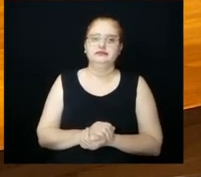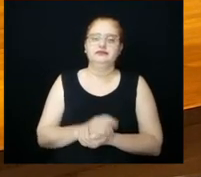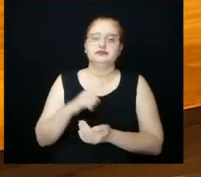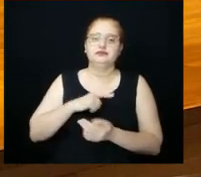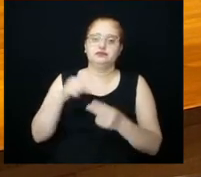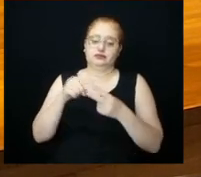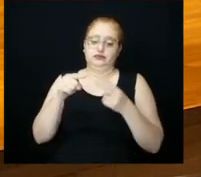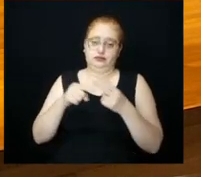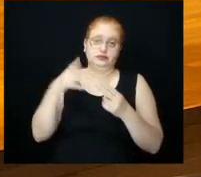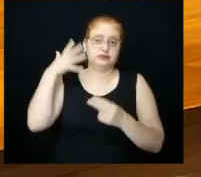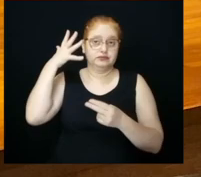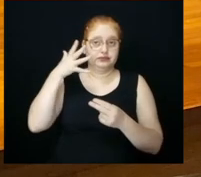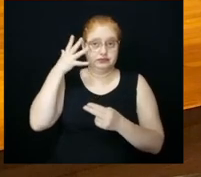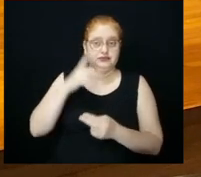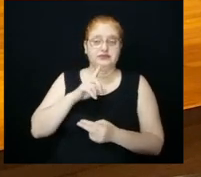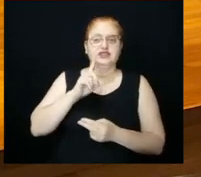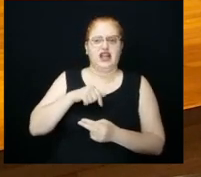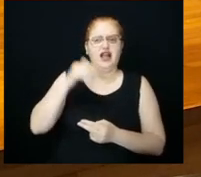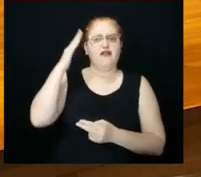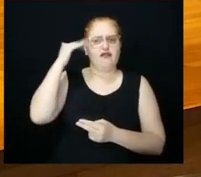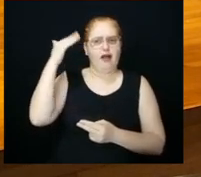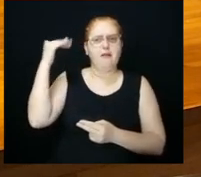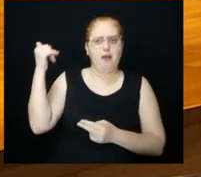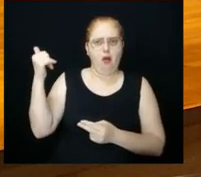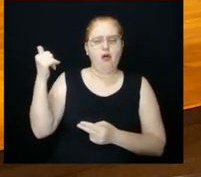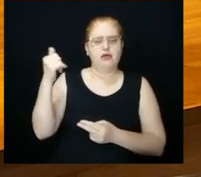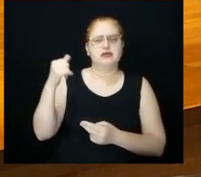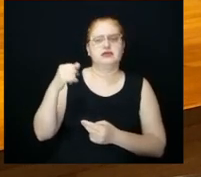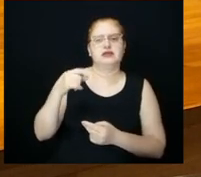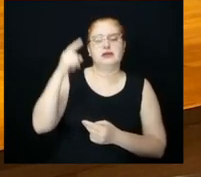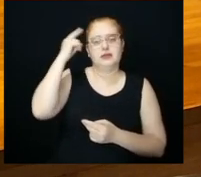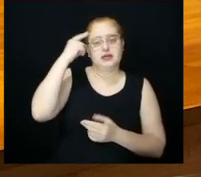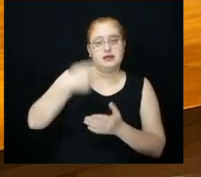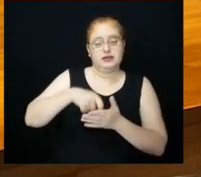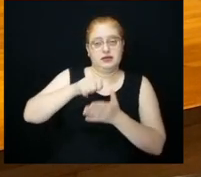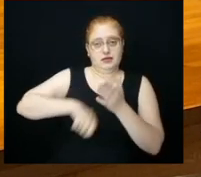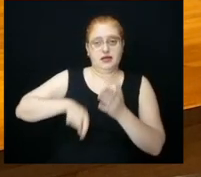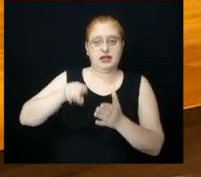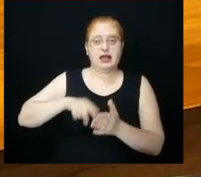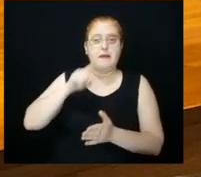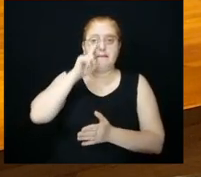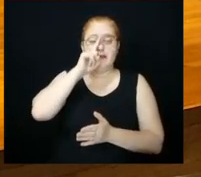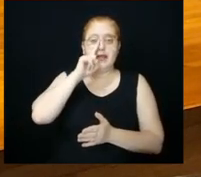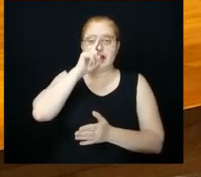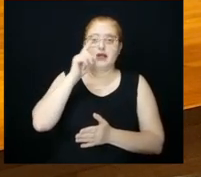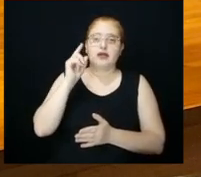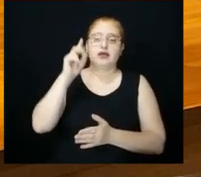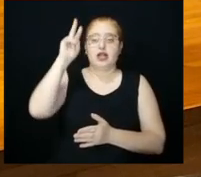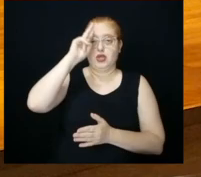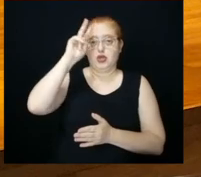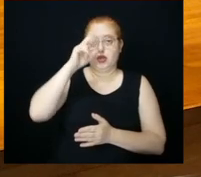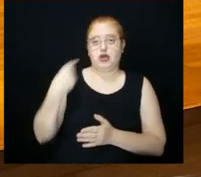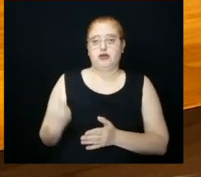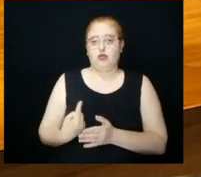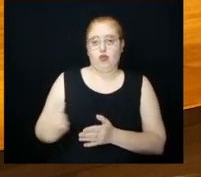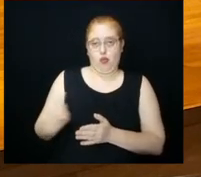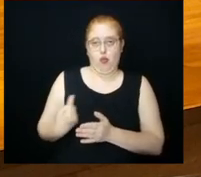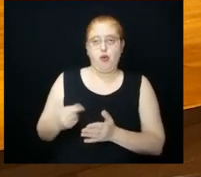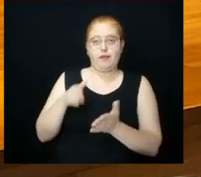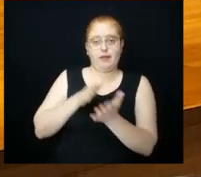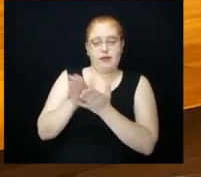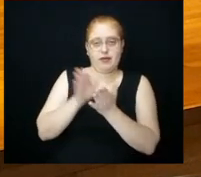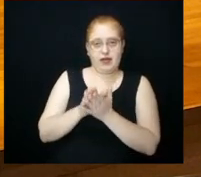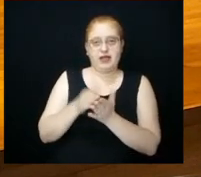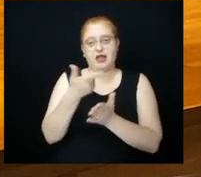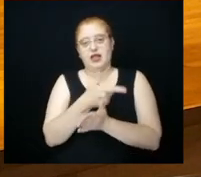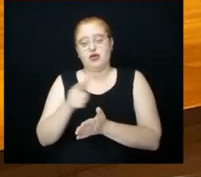Tem duas palestras que são bem conhecidas para a gente situar o pensamento dela, que é O Perigo de uma História Única, que também é publicado, e